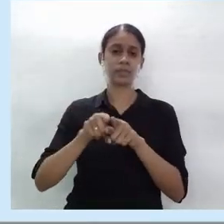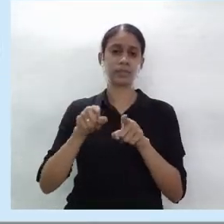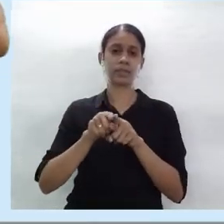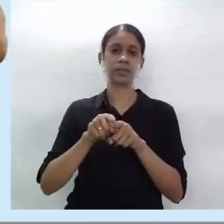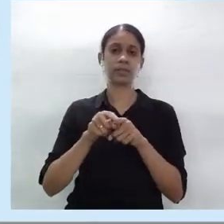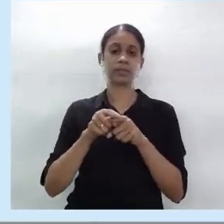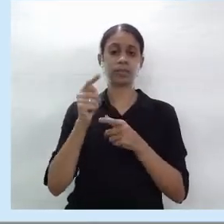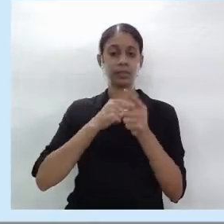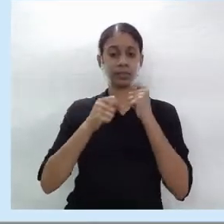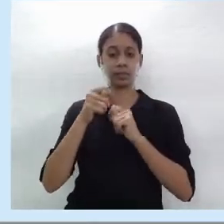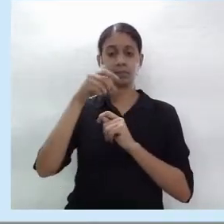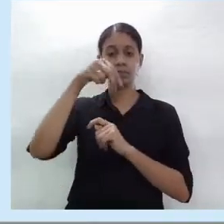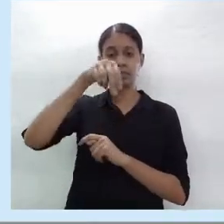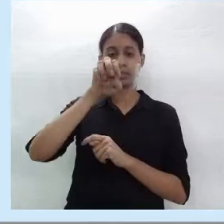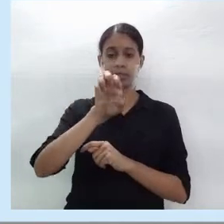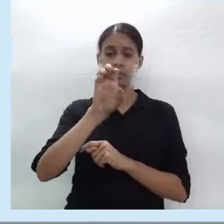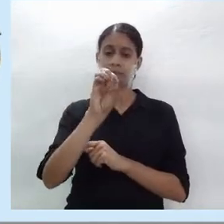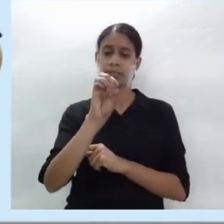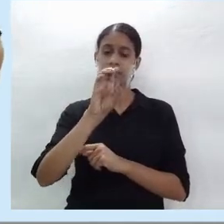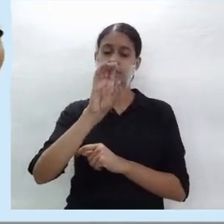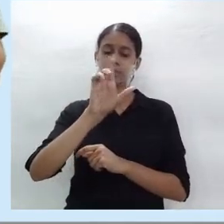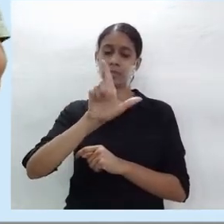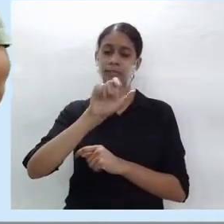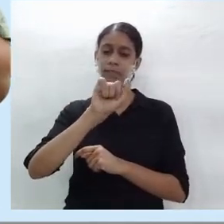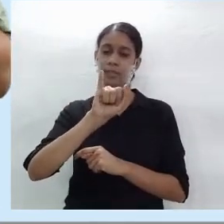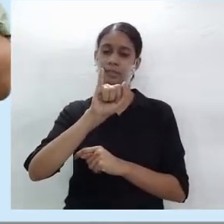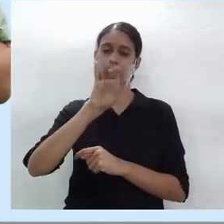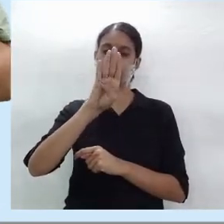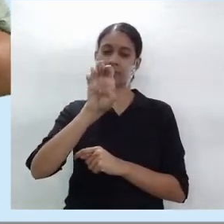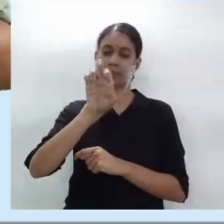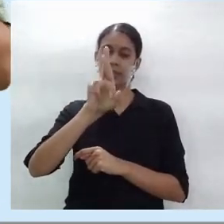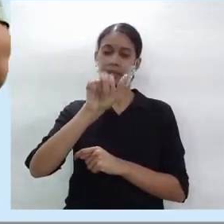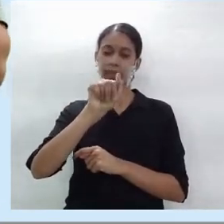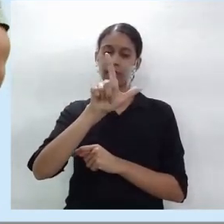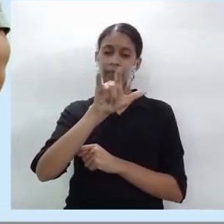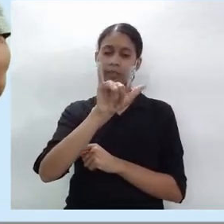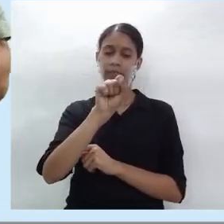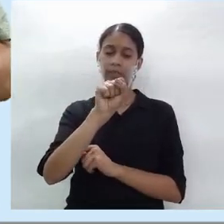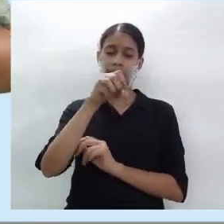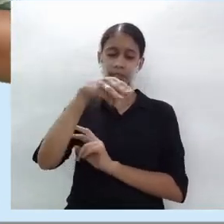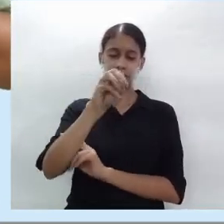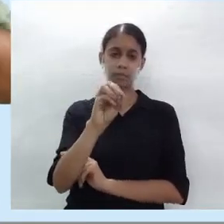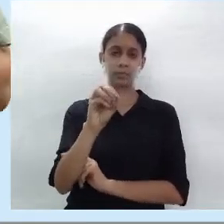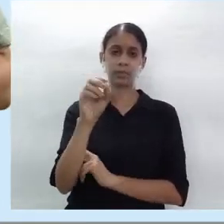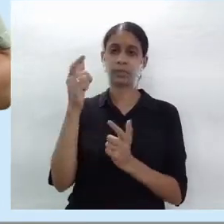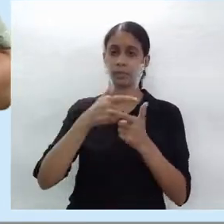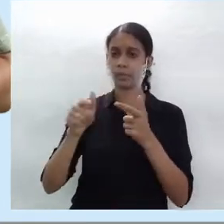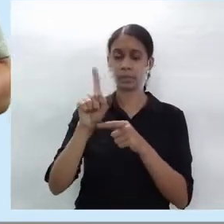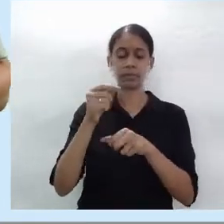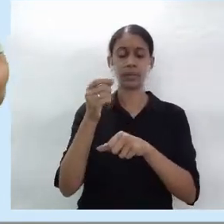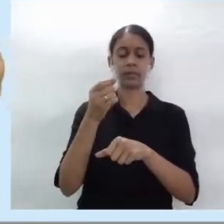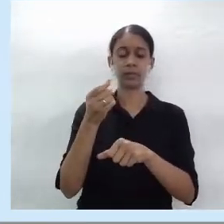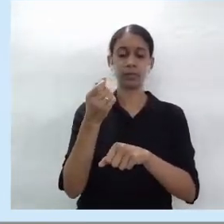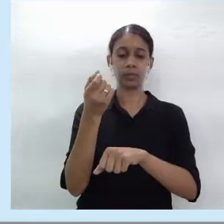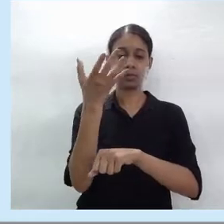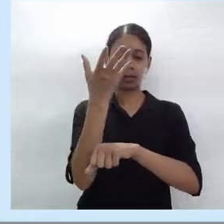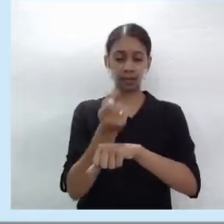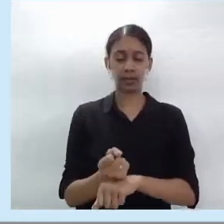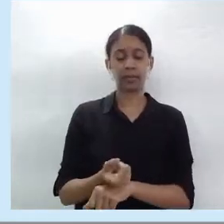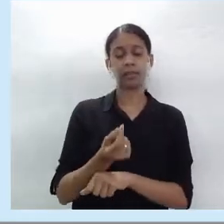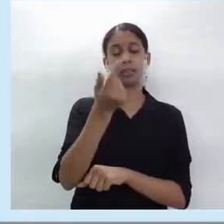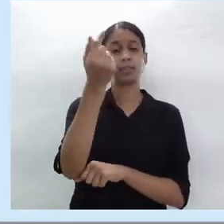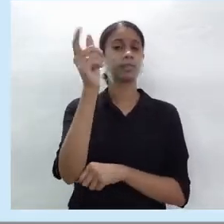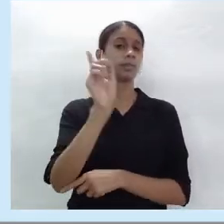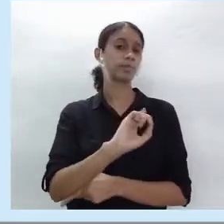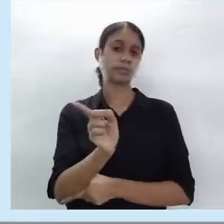neoliberalismo extremo. O problema não é o capitalismo está aí, nós vamos viver o capitalismo sempre,